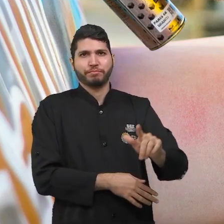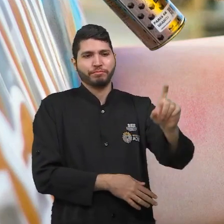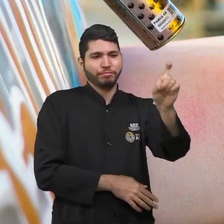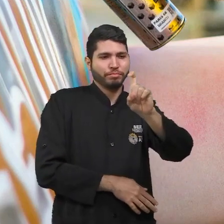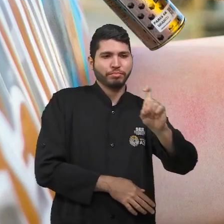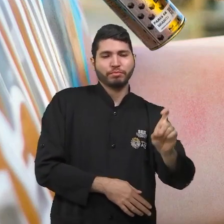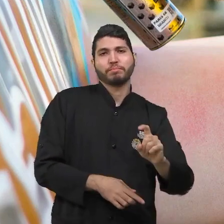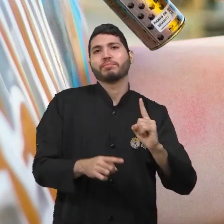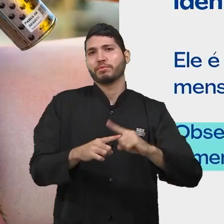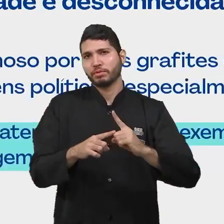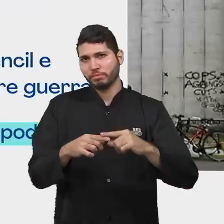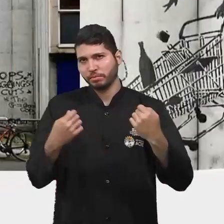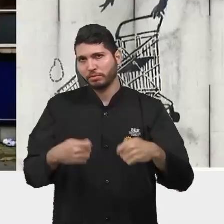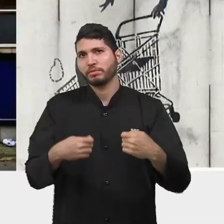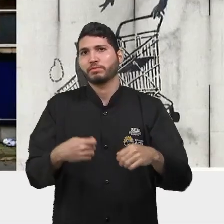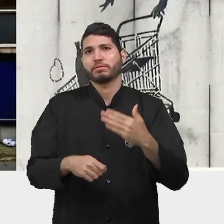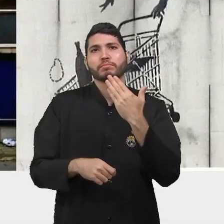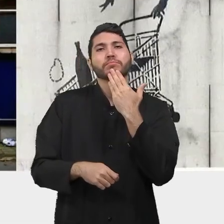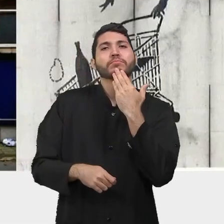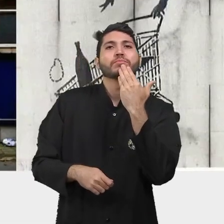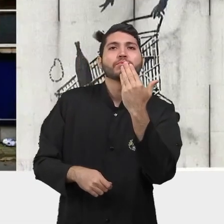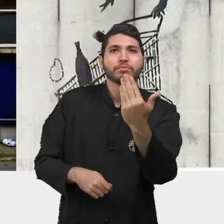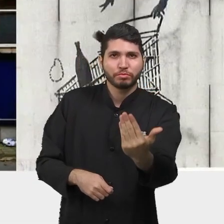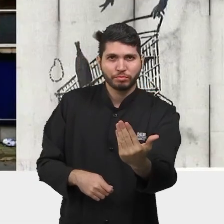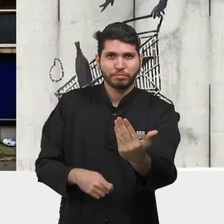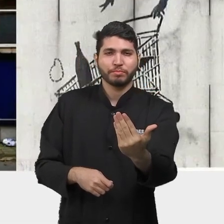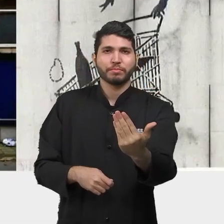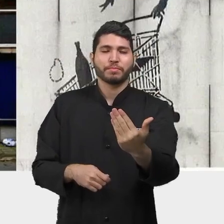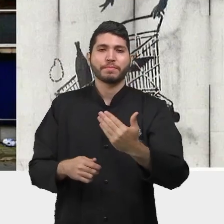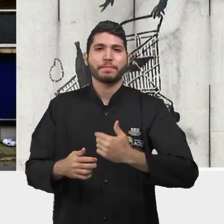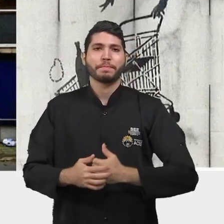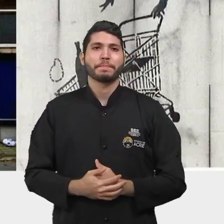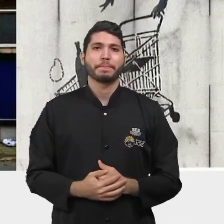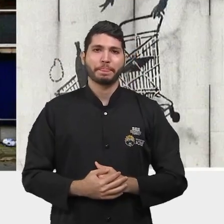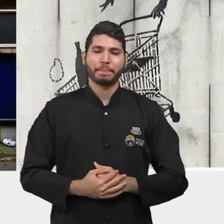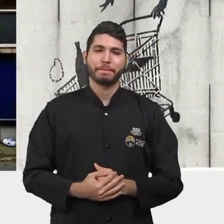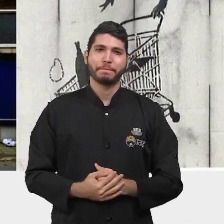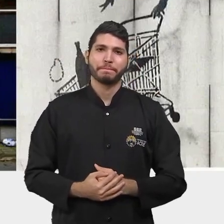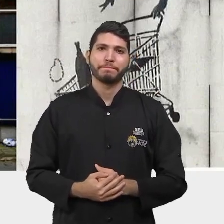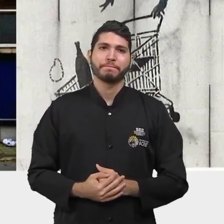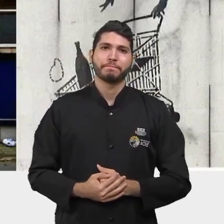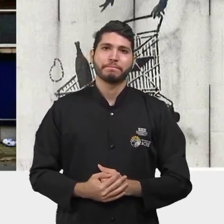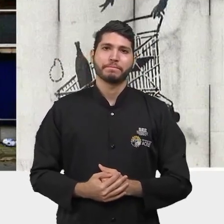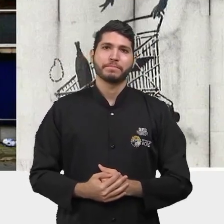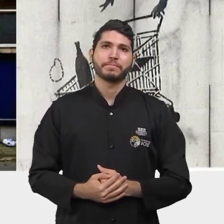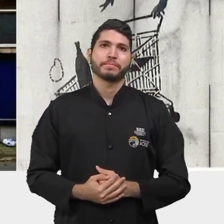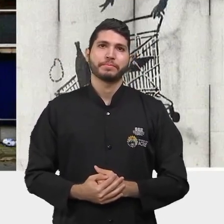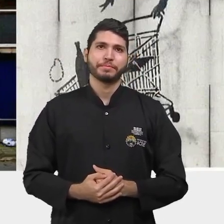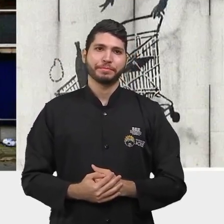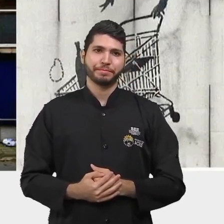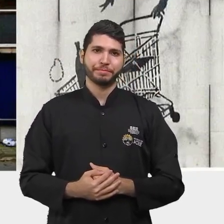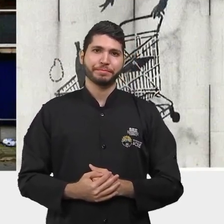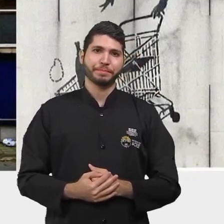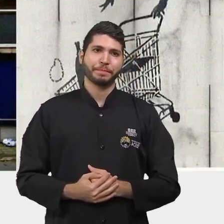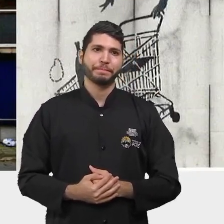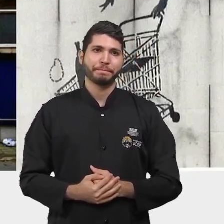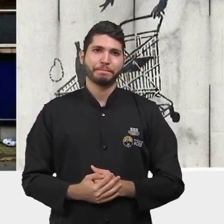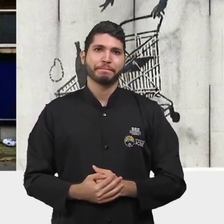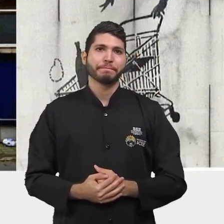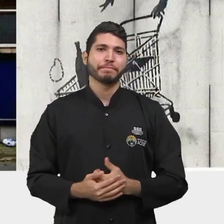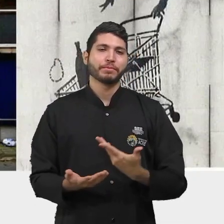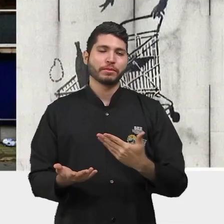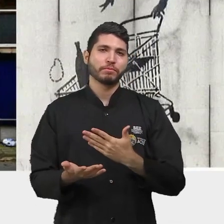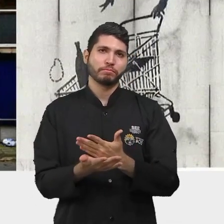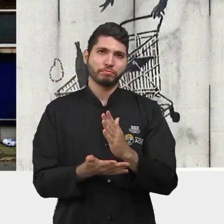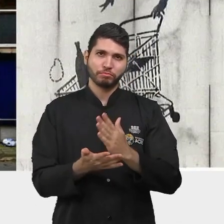de autorização para isso, tá? E agora a gente vai conhecer alguns artistas notáveis, que eu já falei